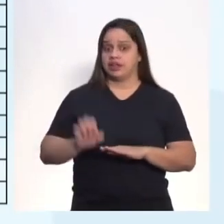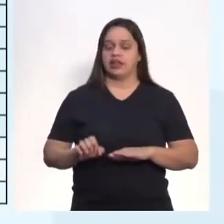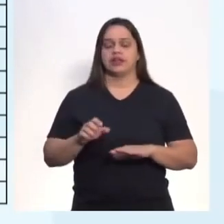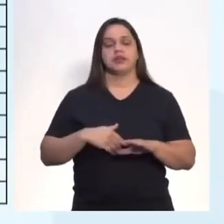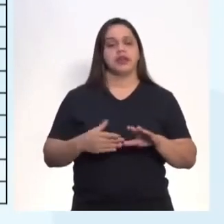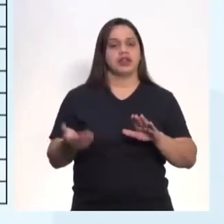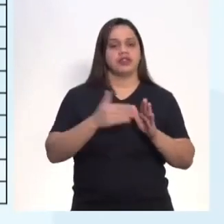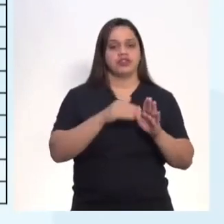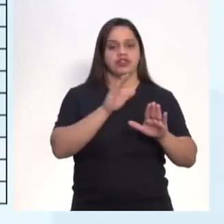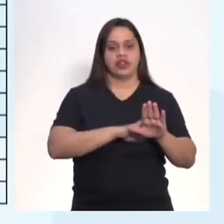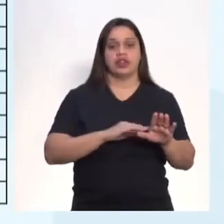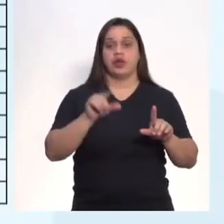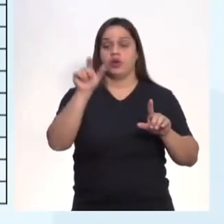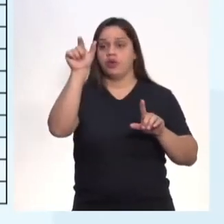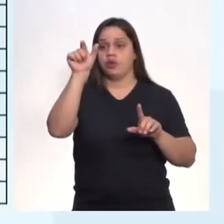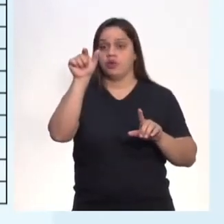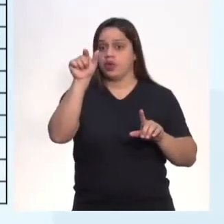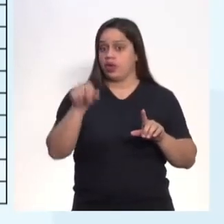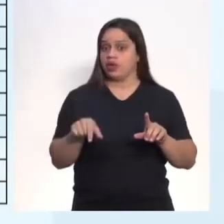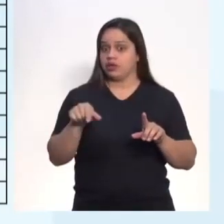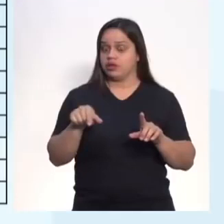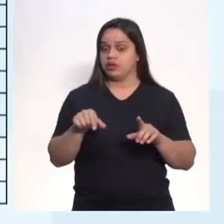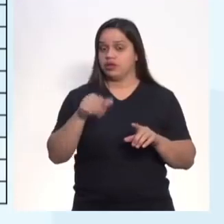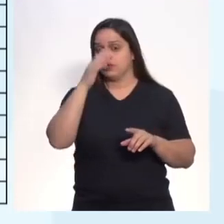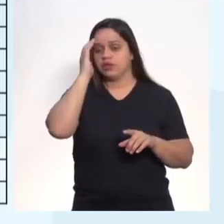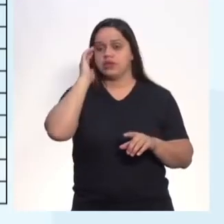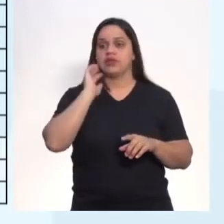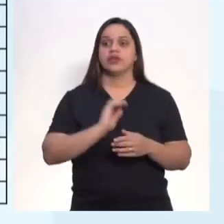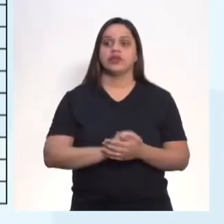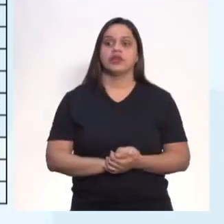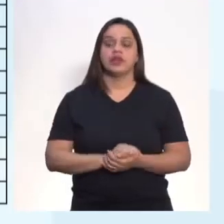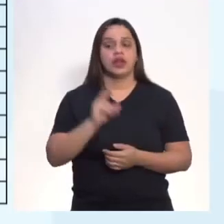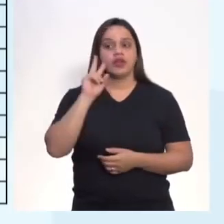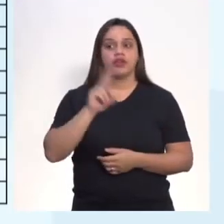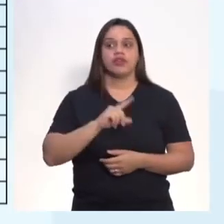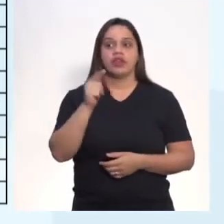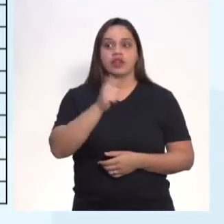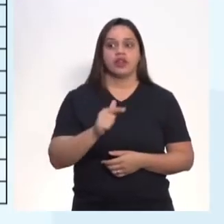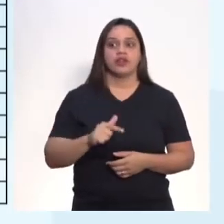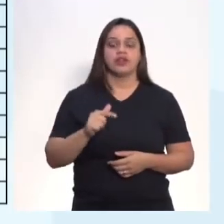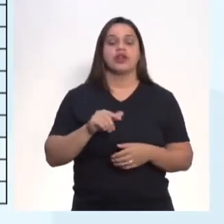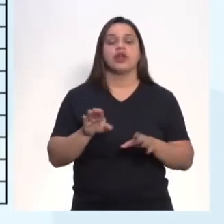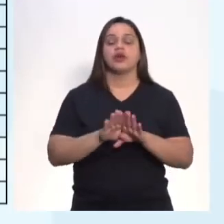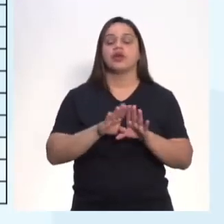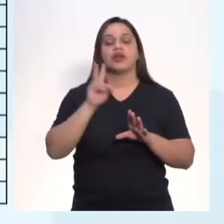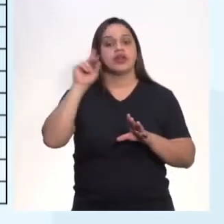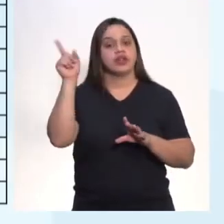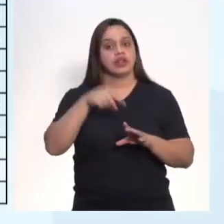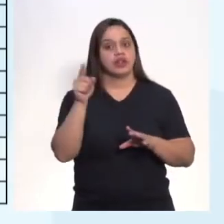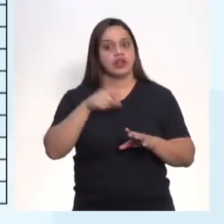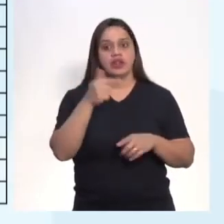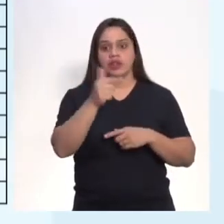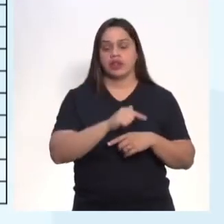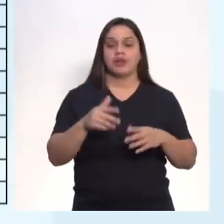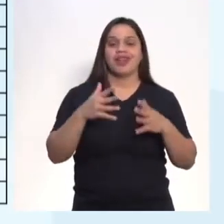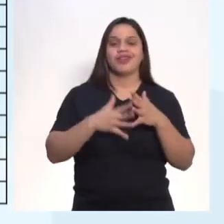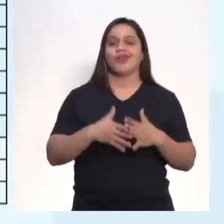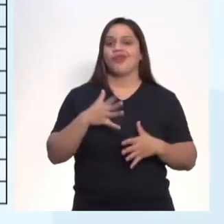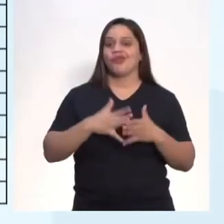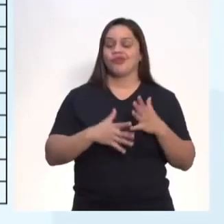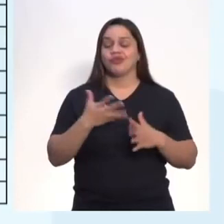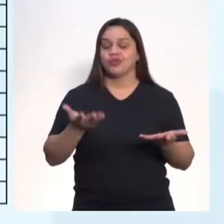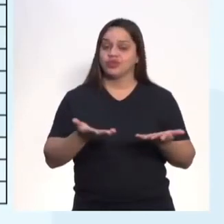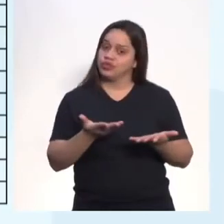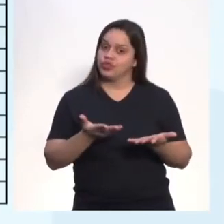Leão, temos aí na horizontal. Reparem que tá tudo sem o acento, né? Porque é uma característica, muitas vezes, das palavras cruzadas, para não confundir,